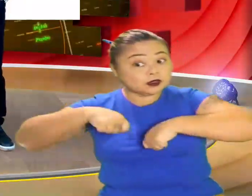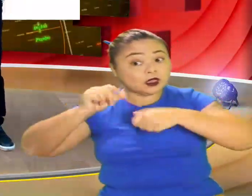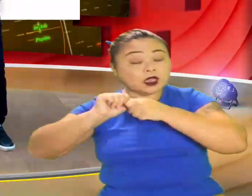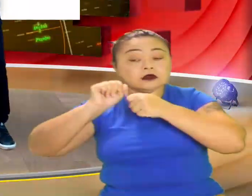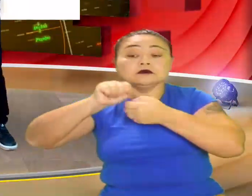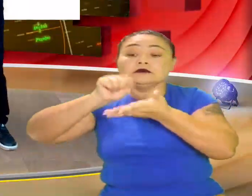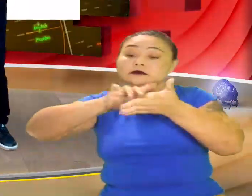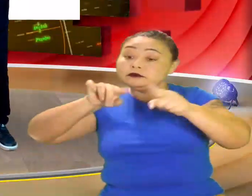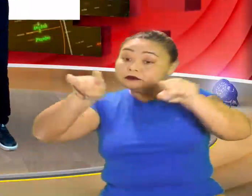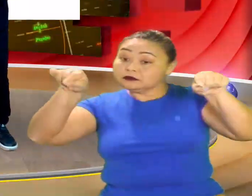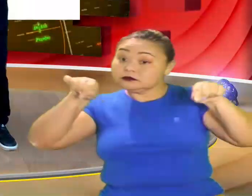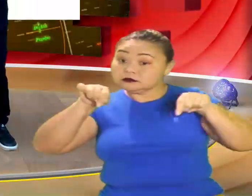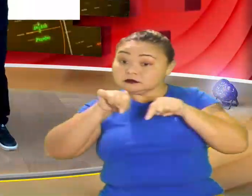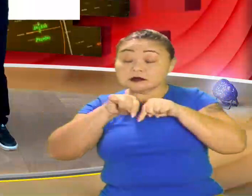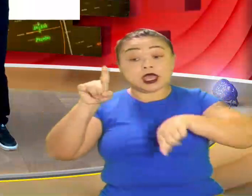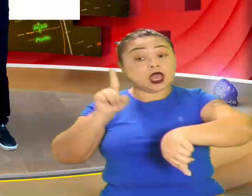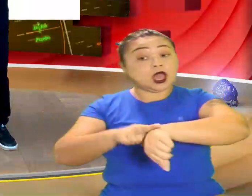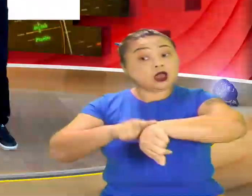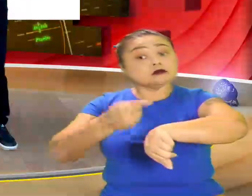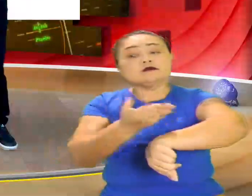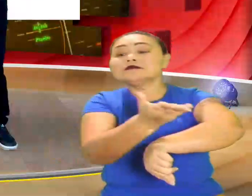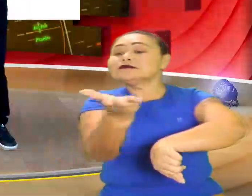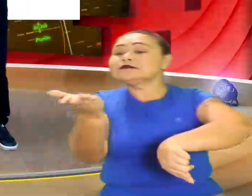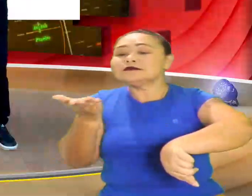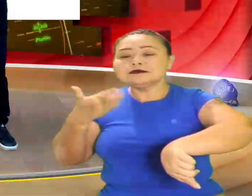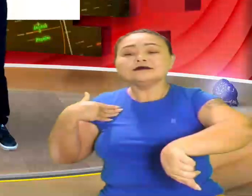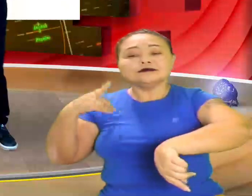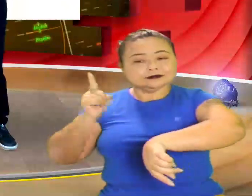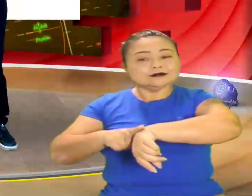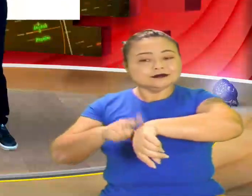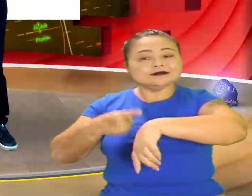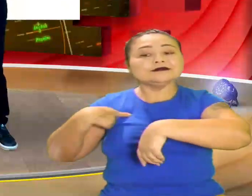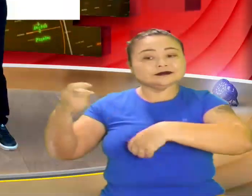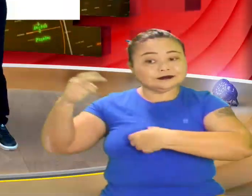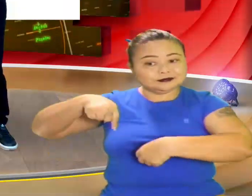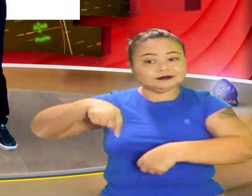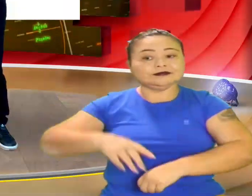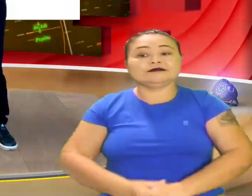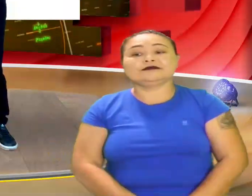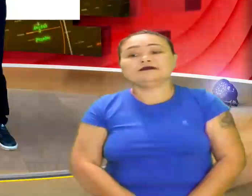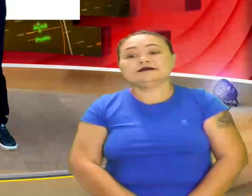as atividades de sala. Então, agora é com vocês. Já já a gente está de volta.